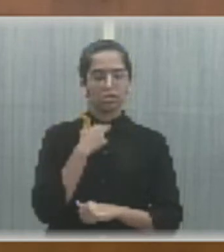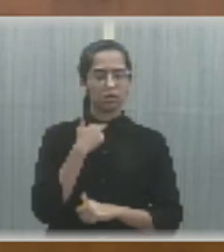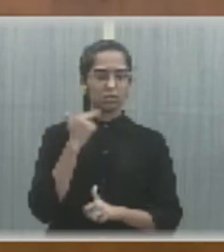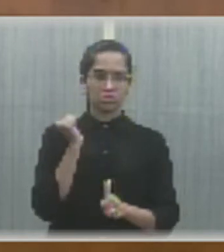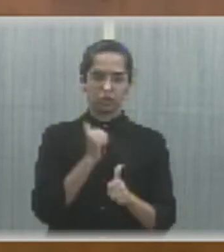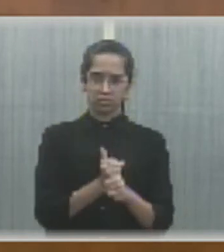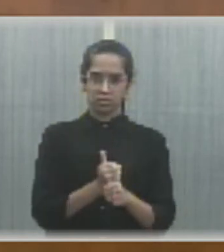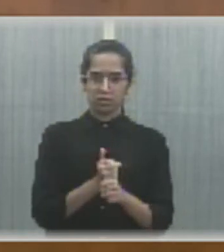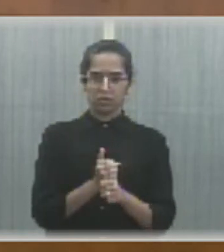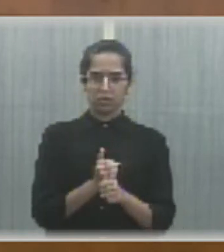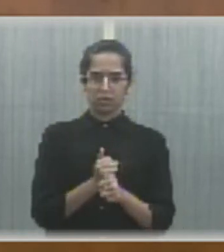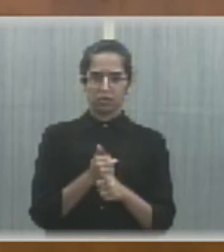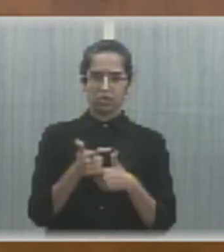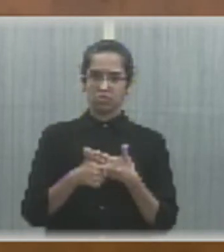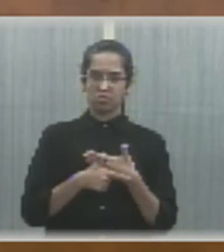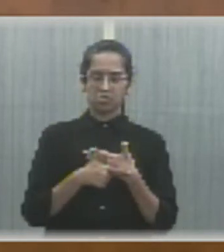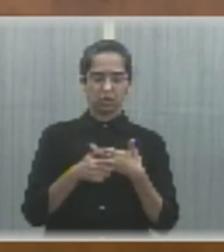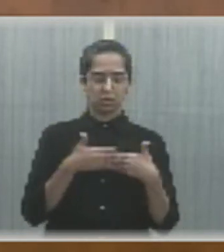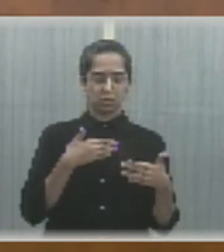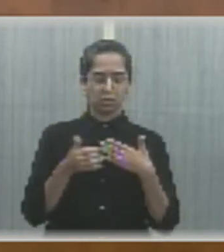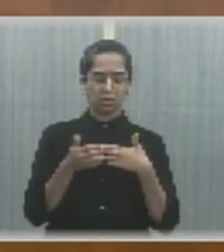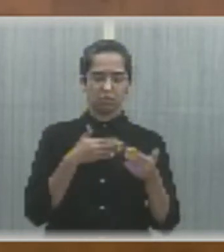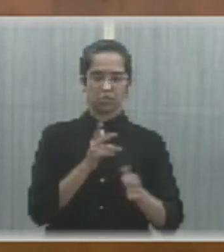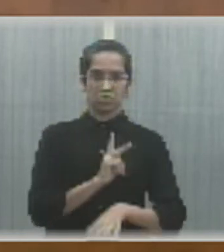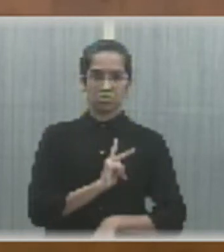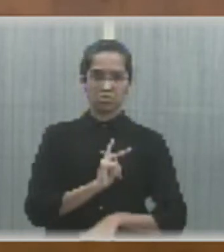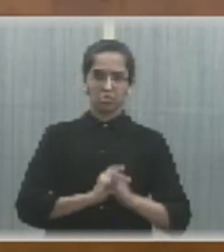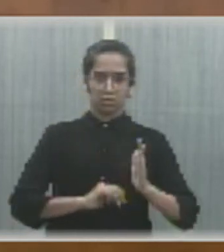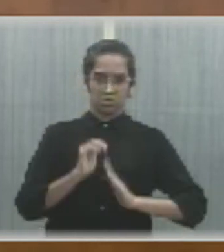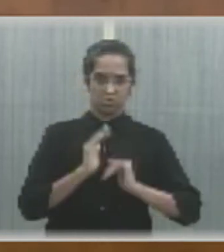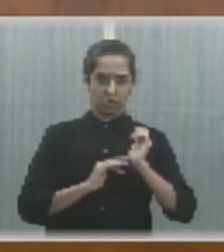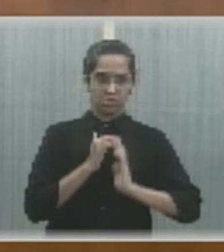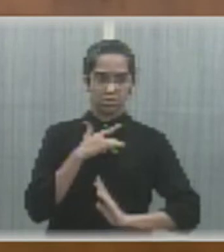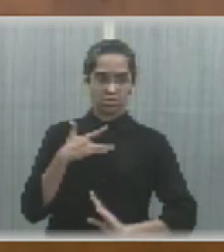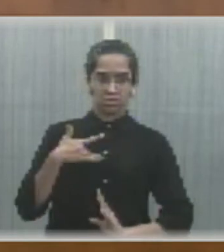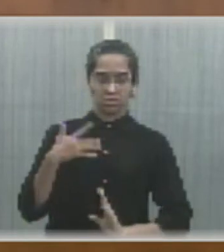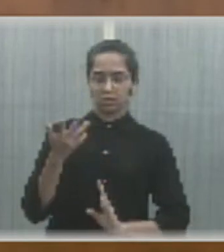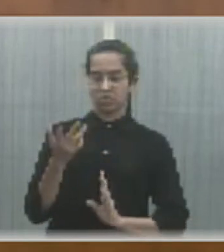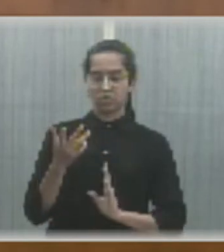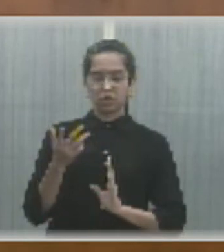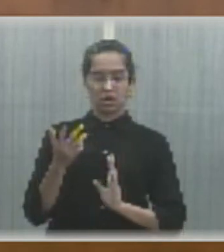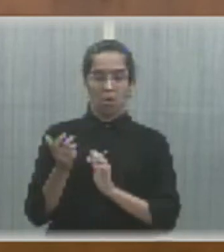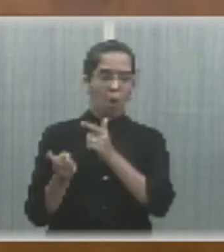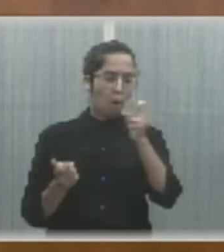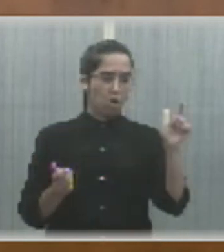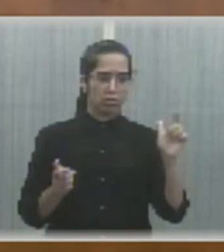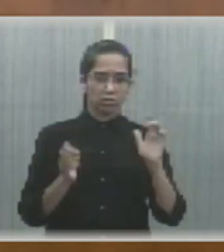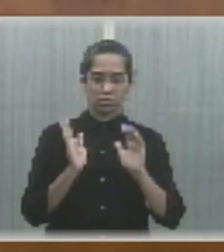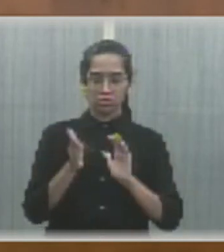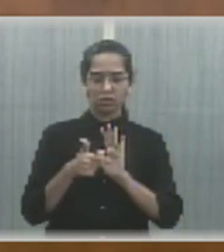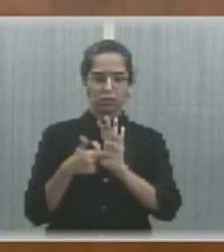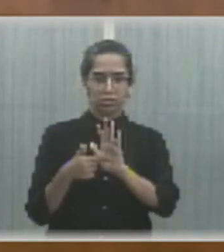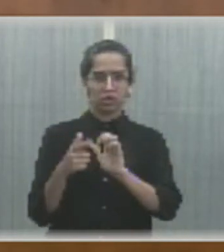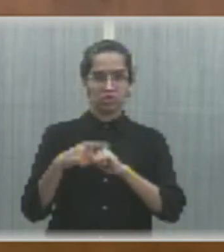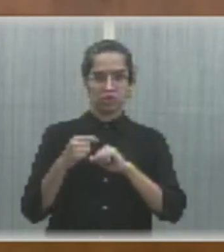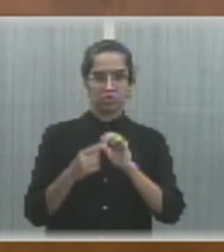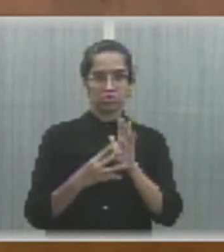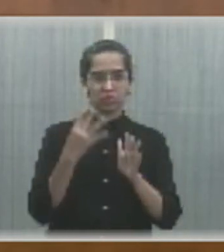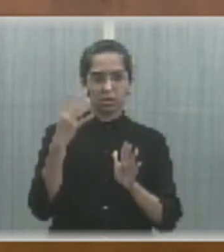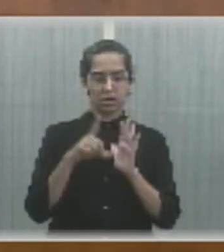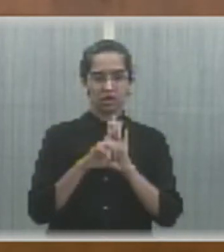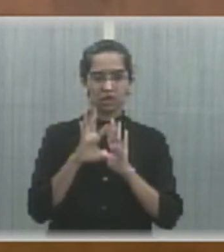ocupar a função de nenhum profissional de saúde, nem médico, nem enfermeiro, nem psicólogo, nem fisioterapeuta, está aqui no artigo 4º da